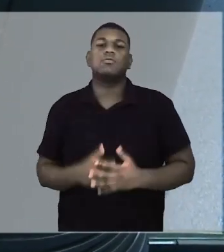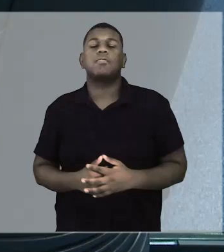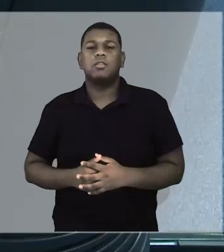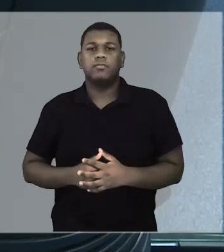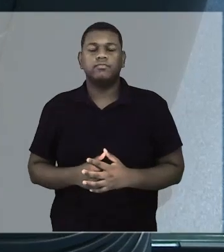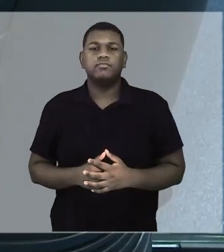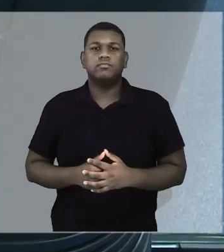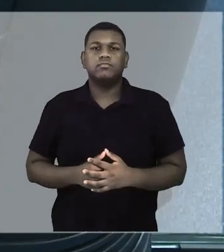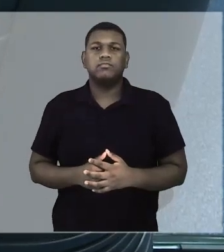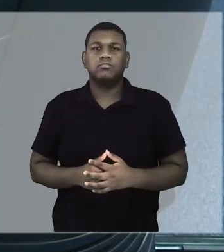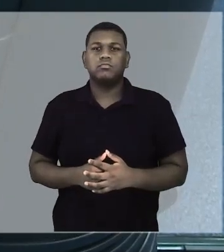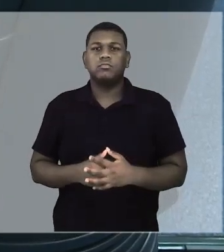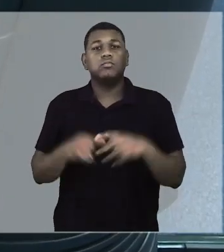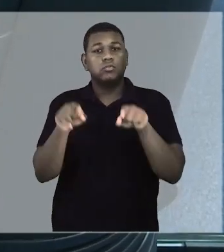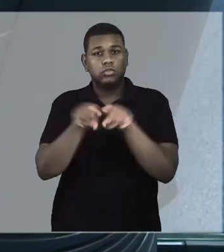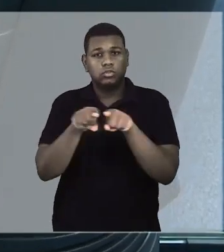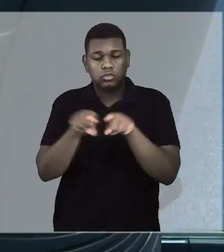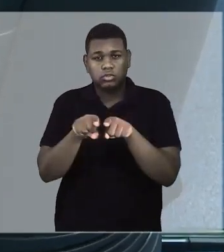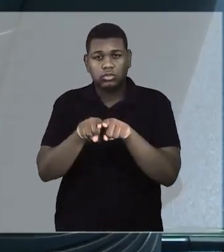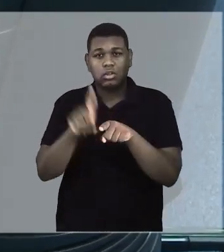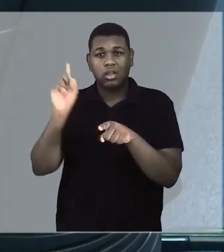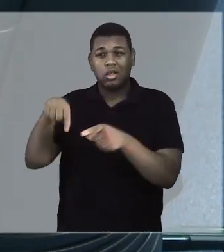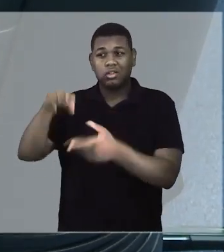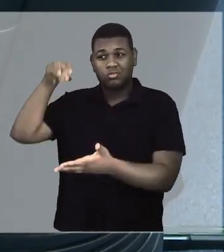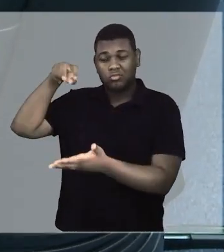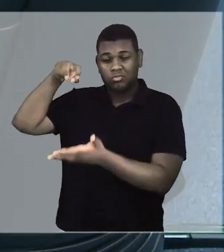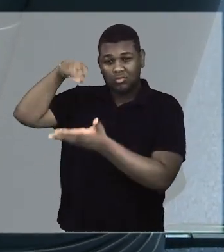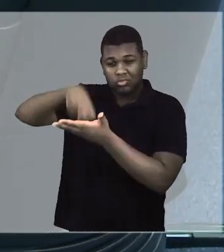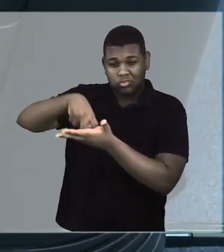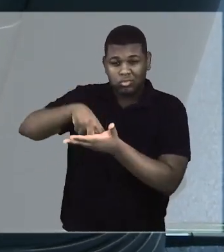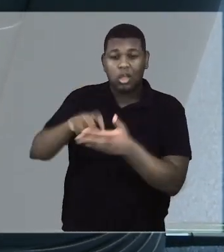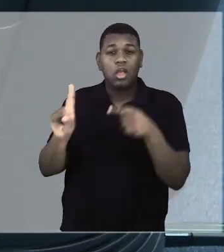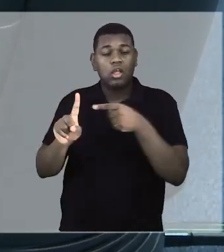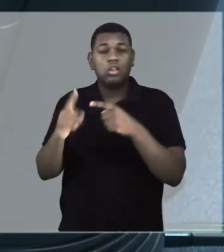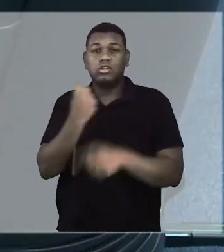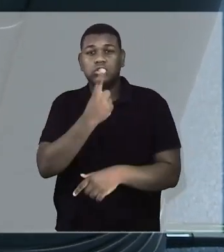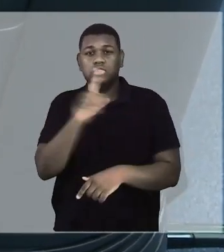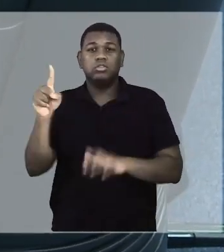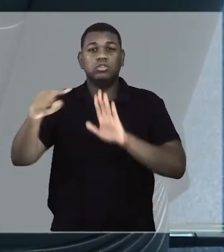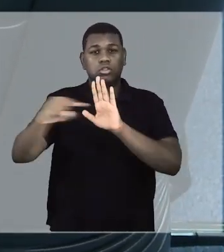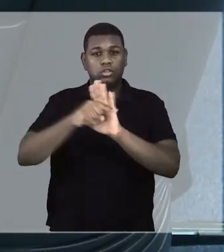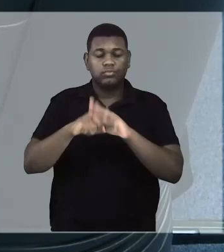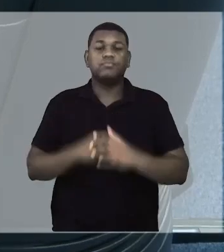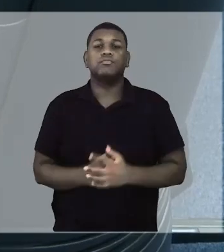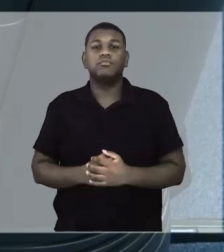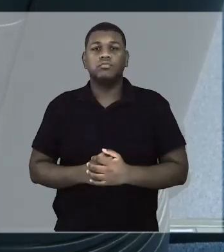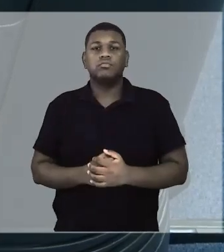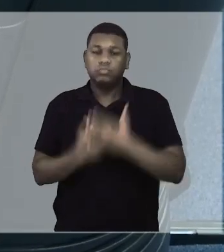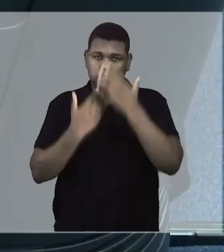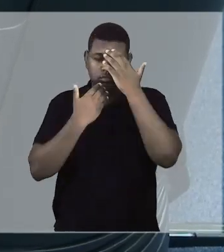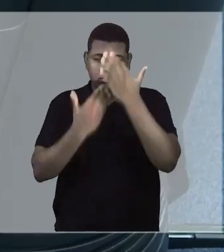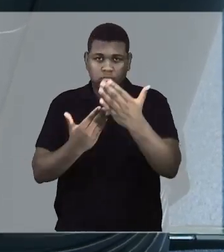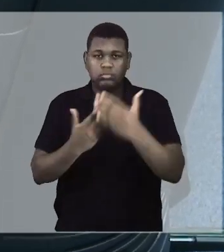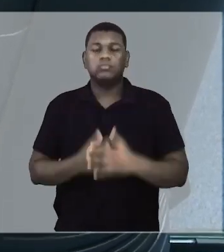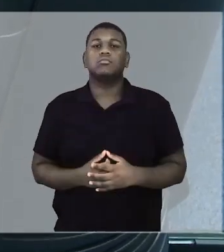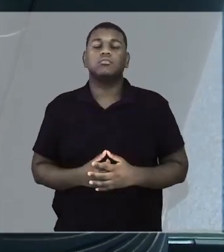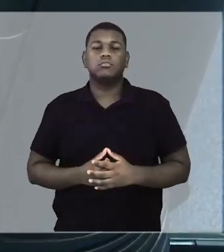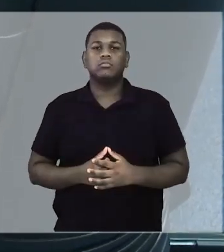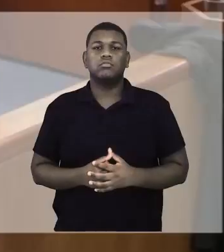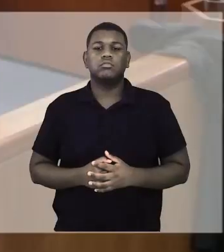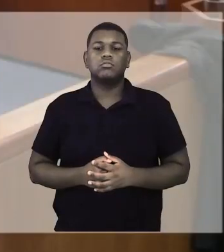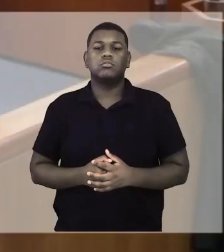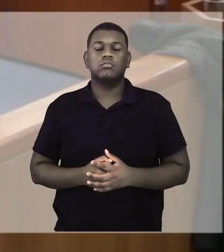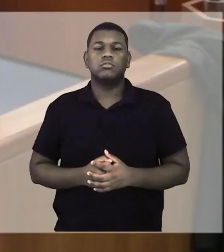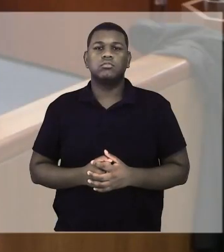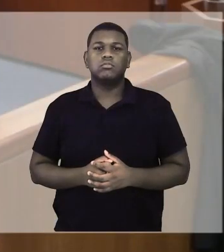que deixaram de ser recolhidos. Então, eu estou mantendo a condenação de primeiro grau, negando o